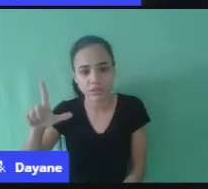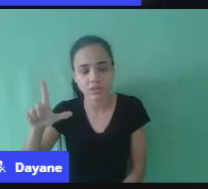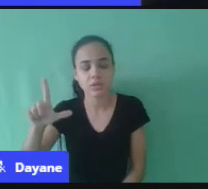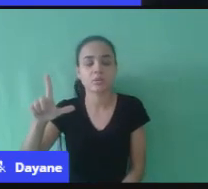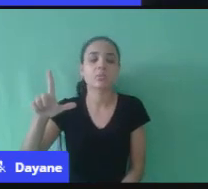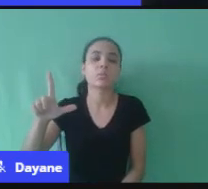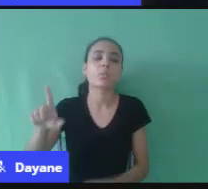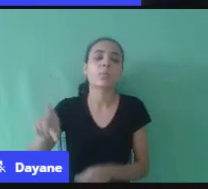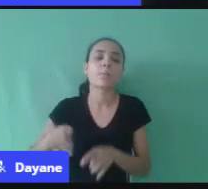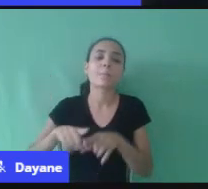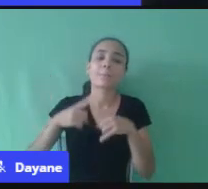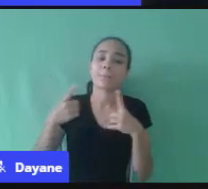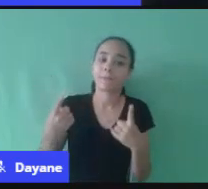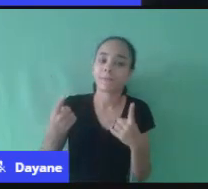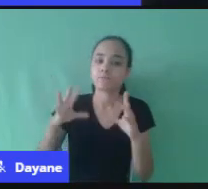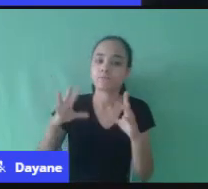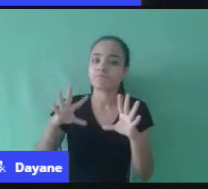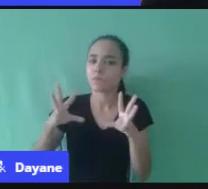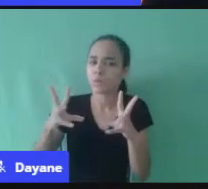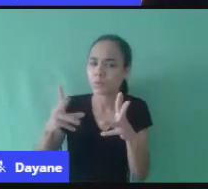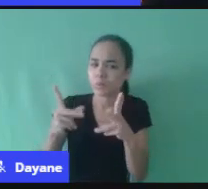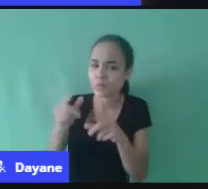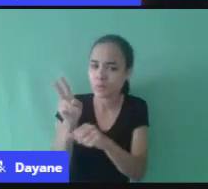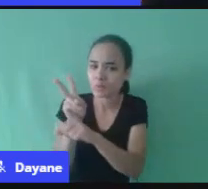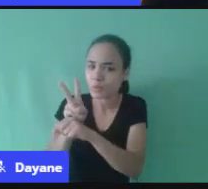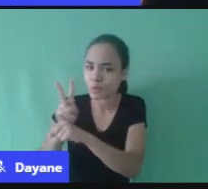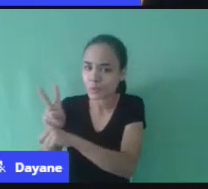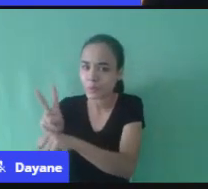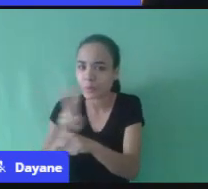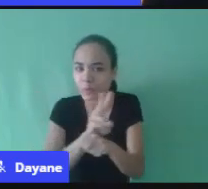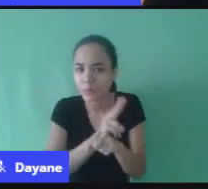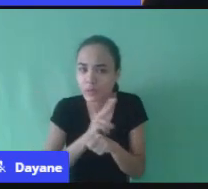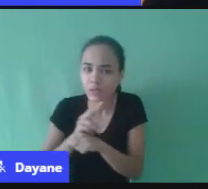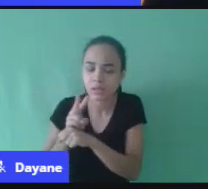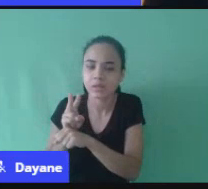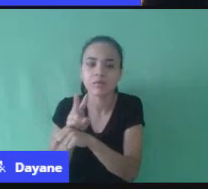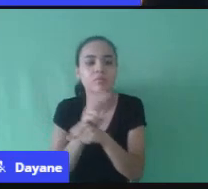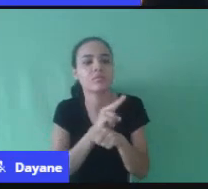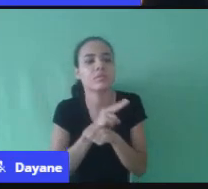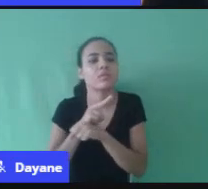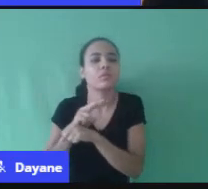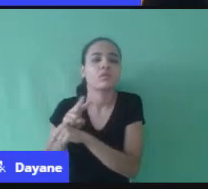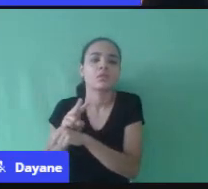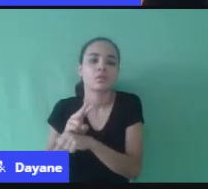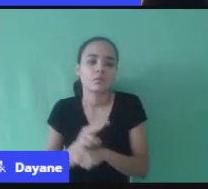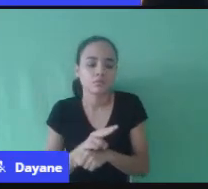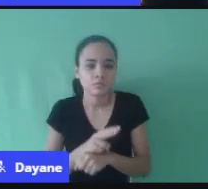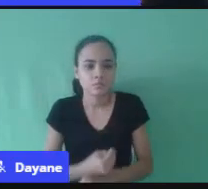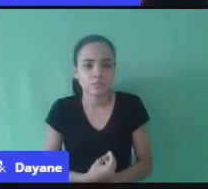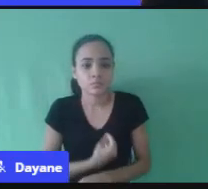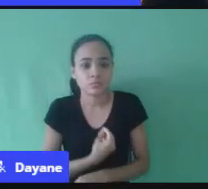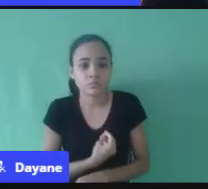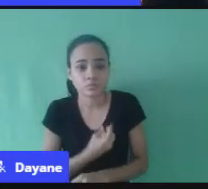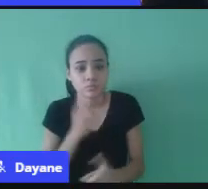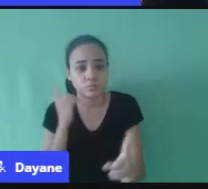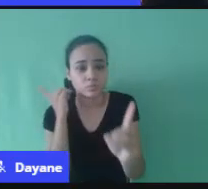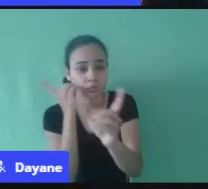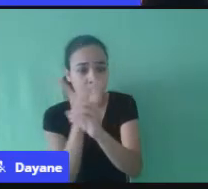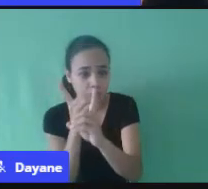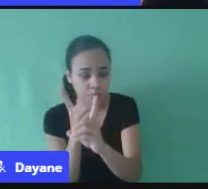cuidados, né, com todo um protocolo de biossegurança, encontros